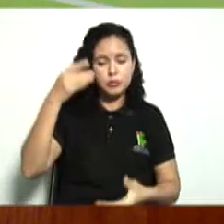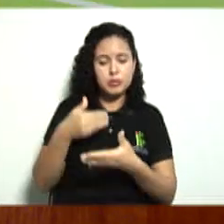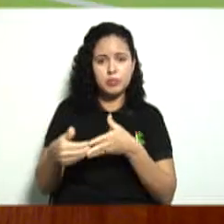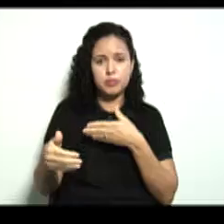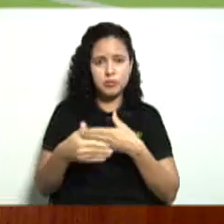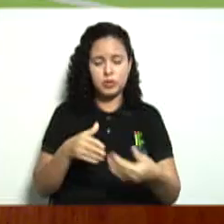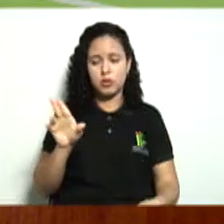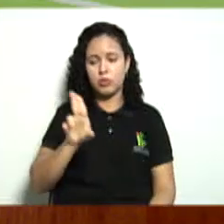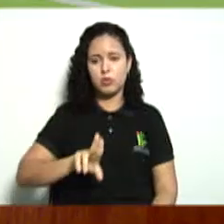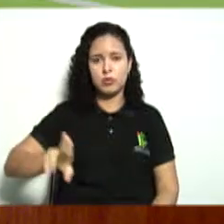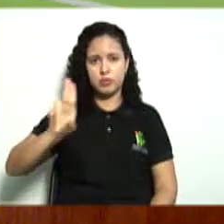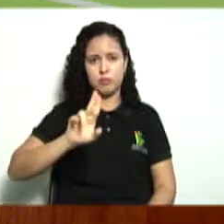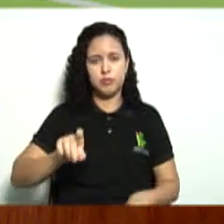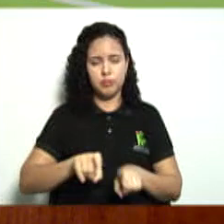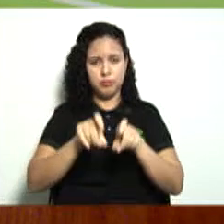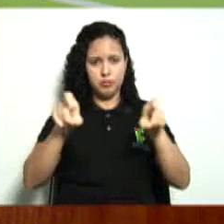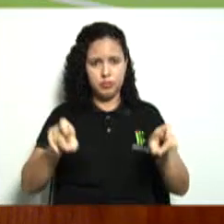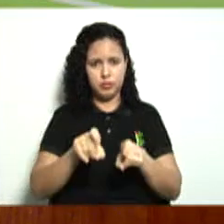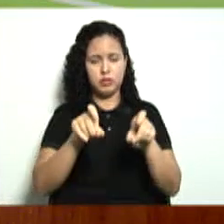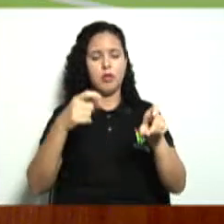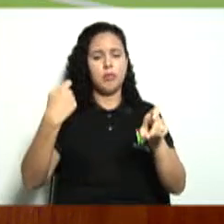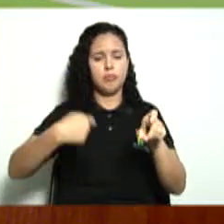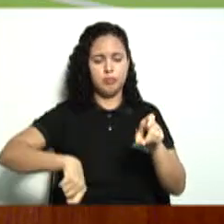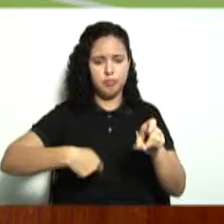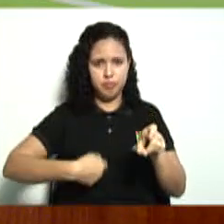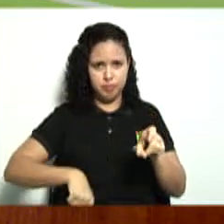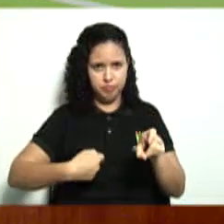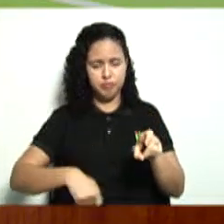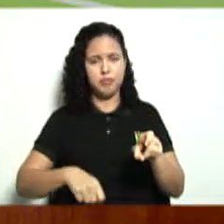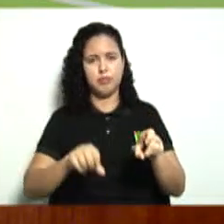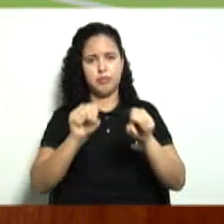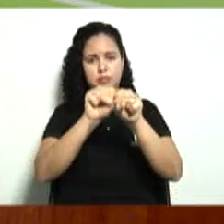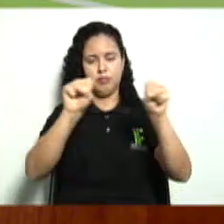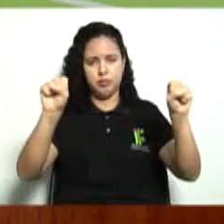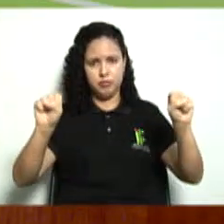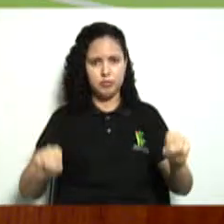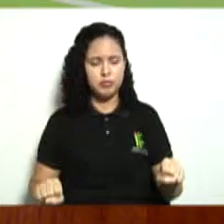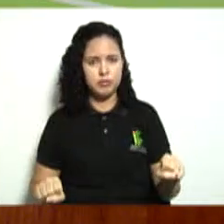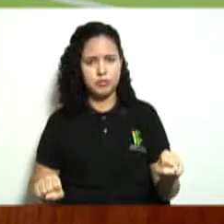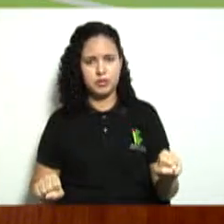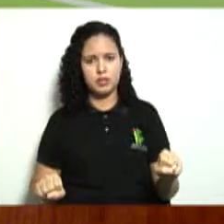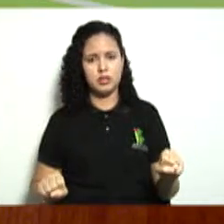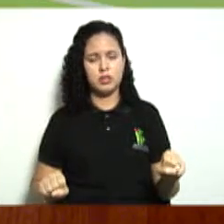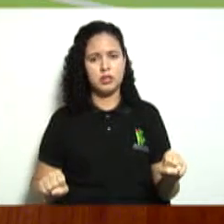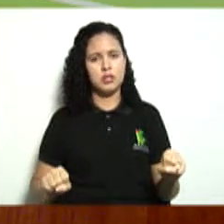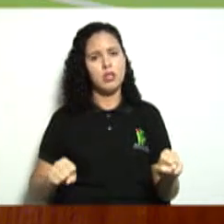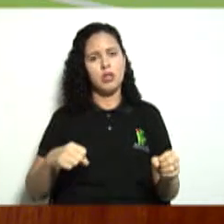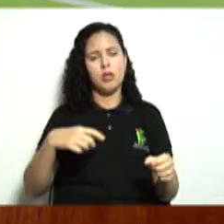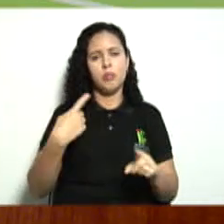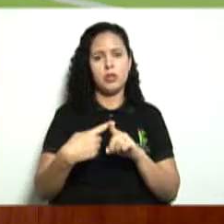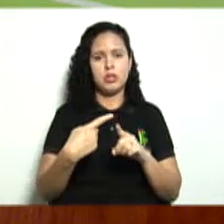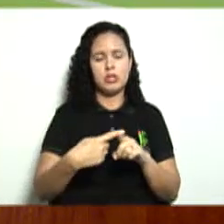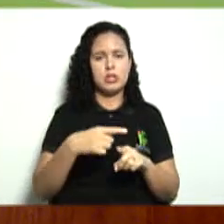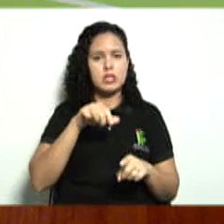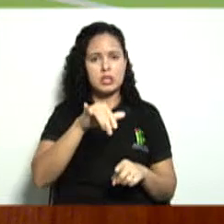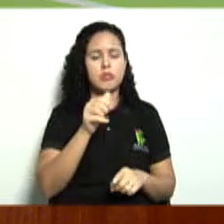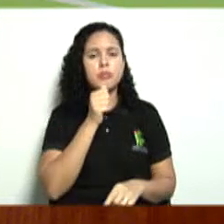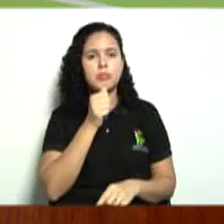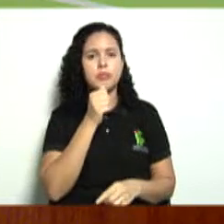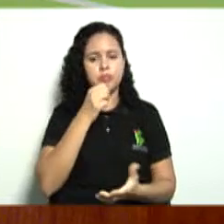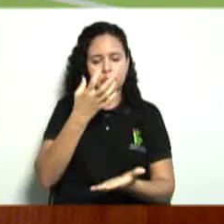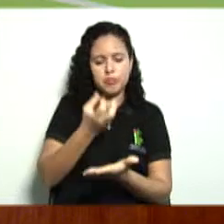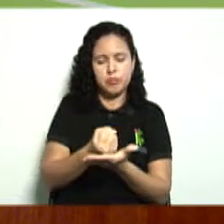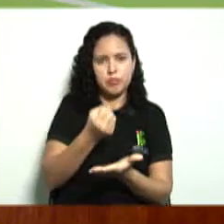sistema operacional, pode ser até um smartphone, é inviável. Você não consegue, você não vai conseguir instalar nenhum aplicativo, você não vai conseguir fazer